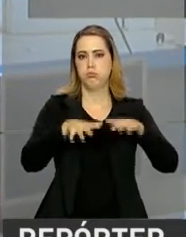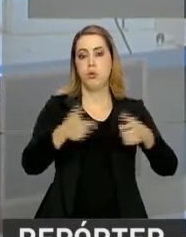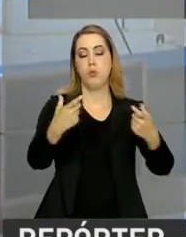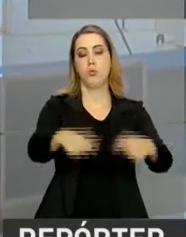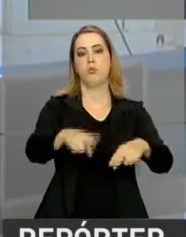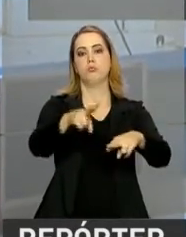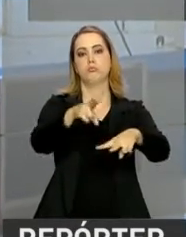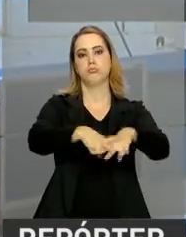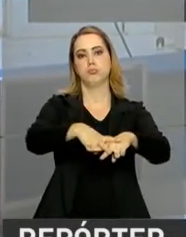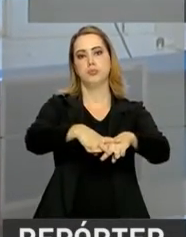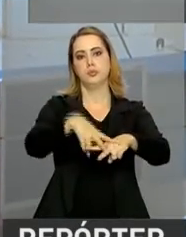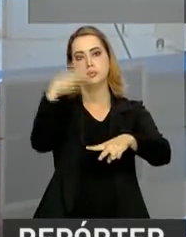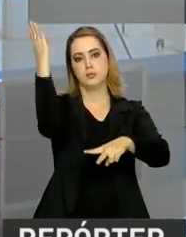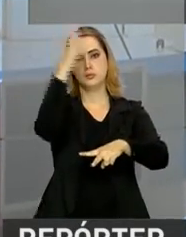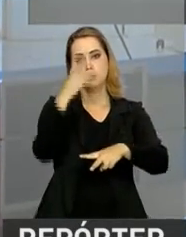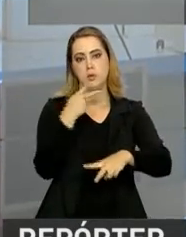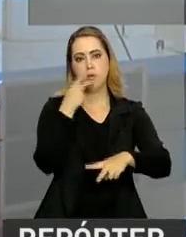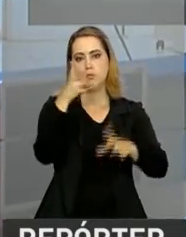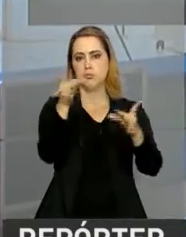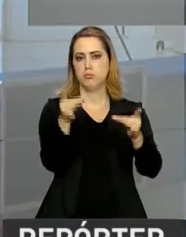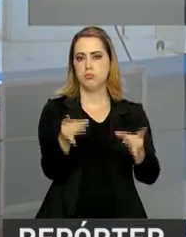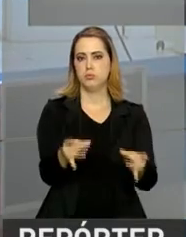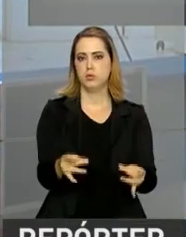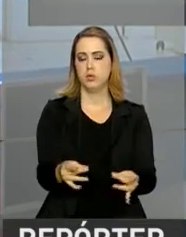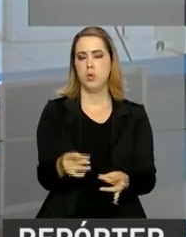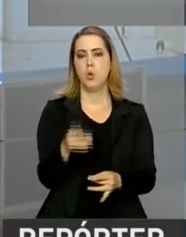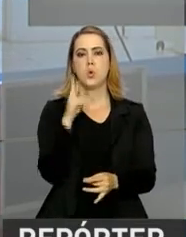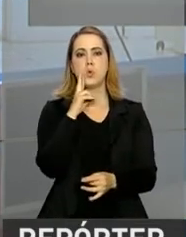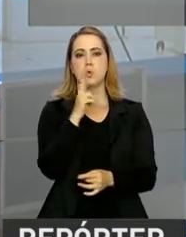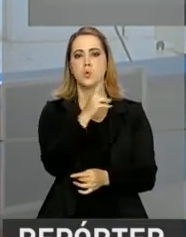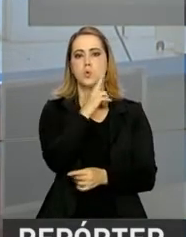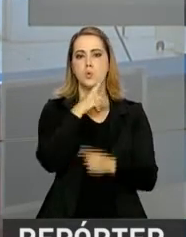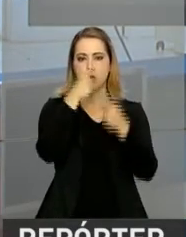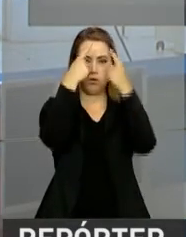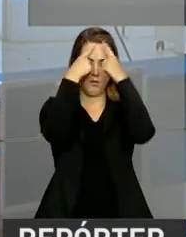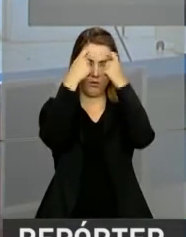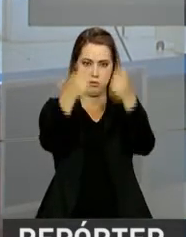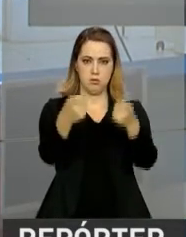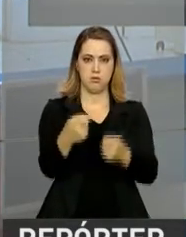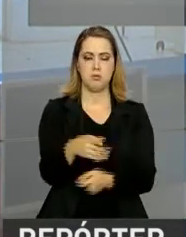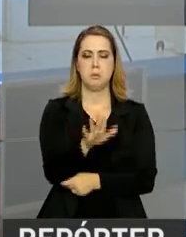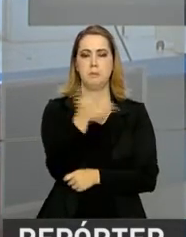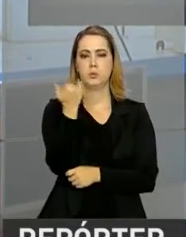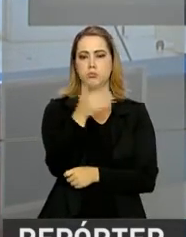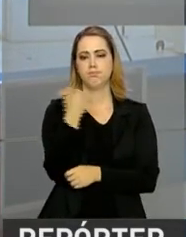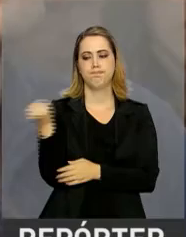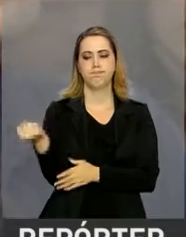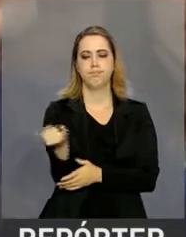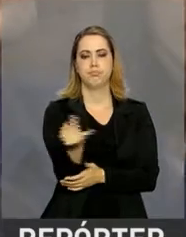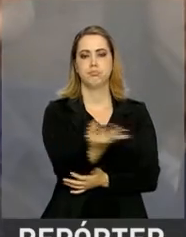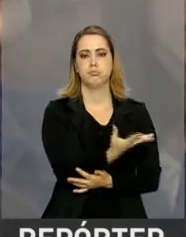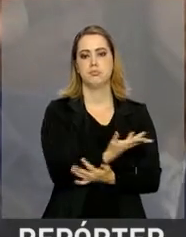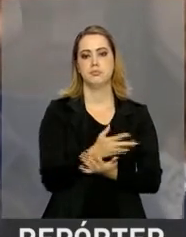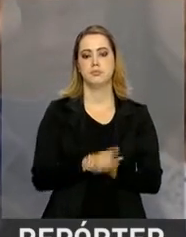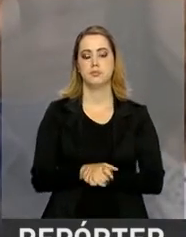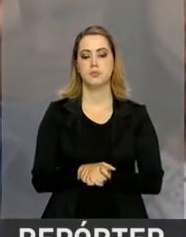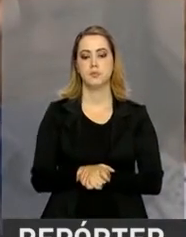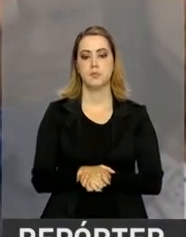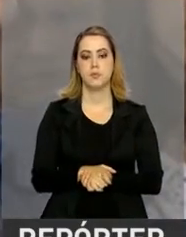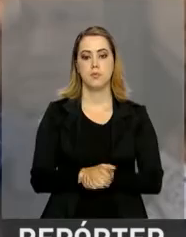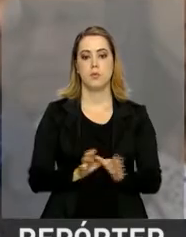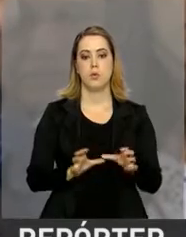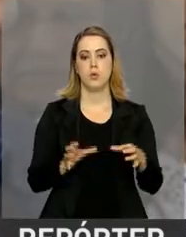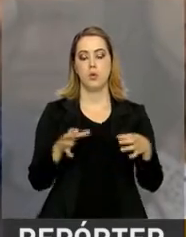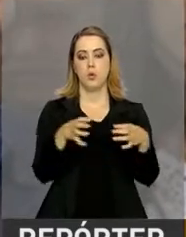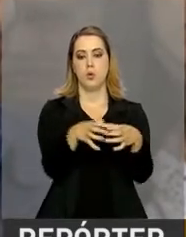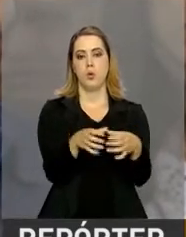brasileiros. Ele destacou as ações do governo federal em Roraima, onde a violência deixou dezenas de mortos. A comissão